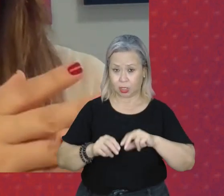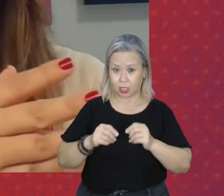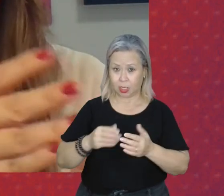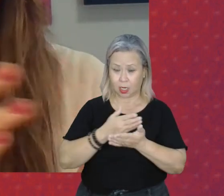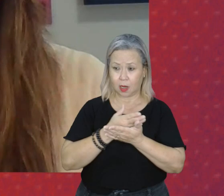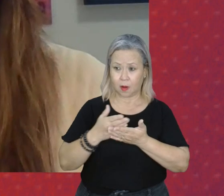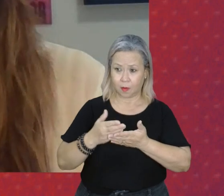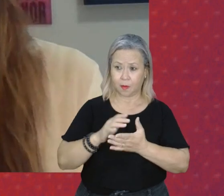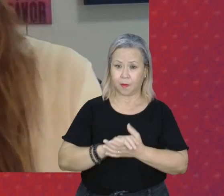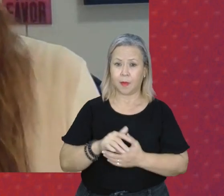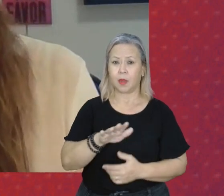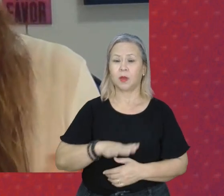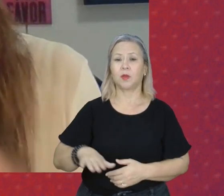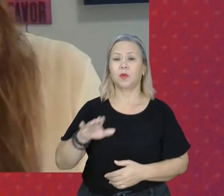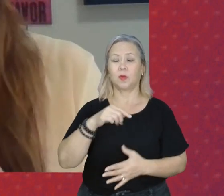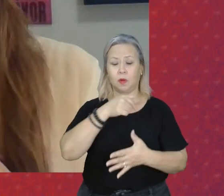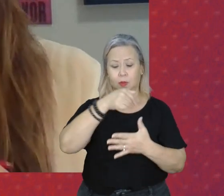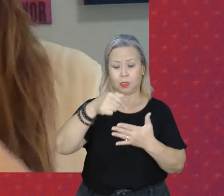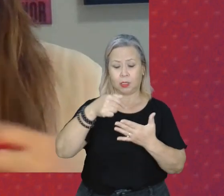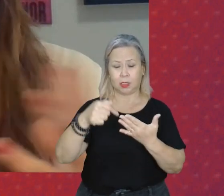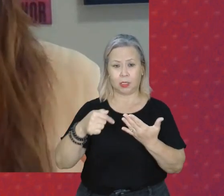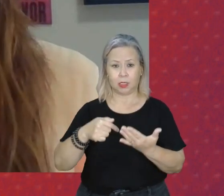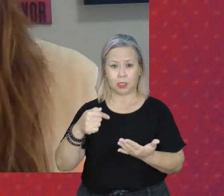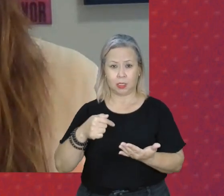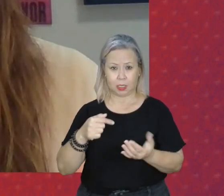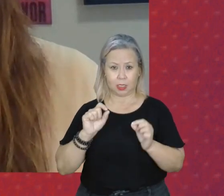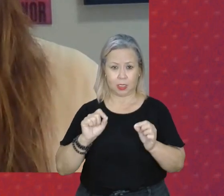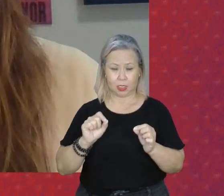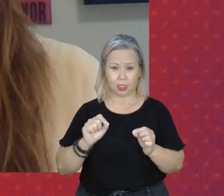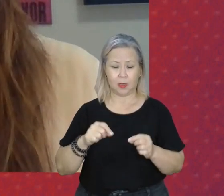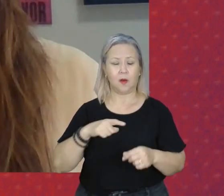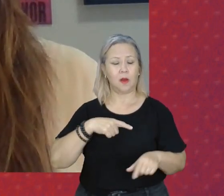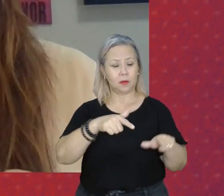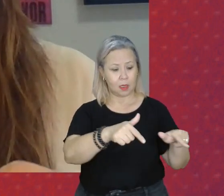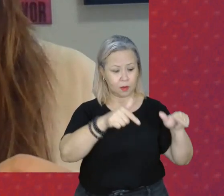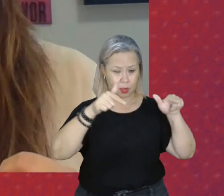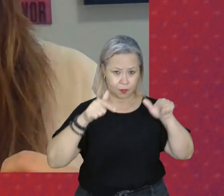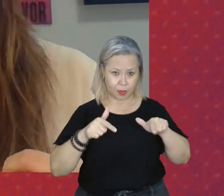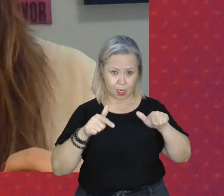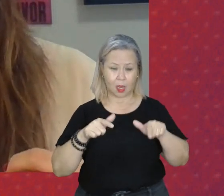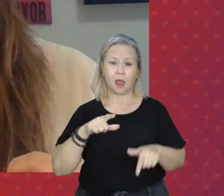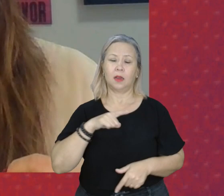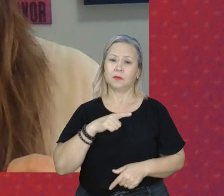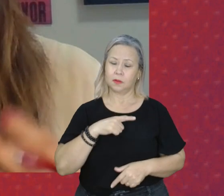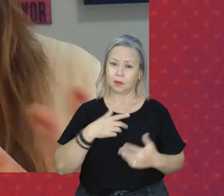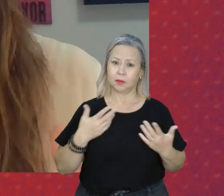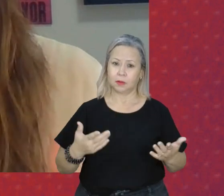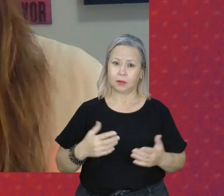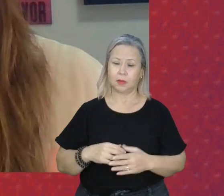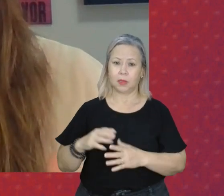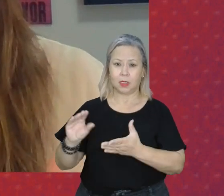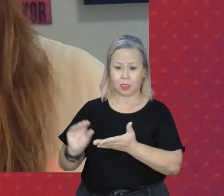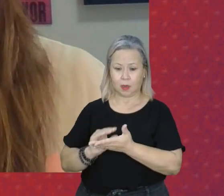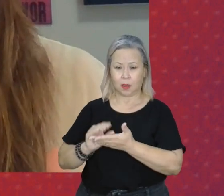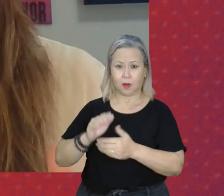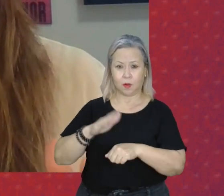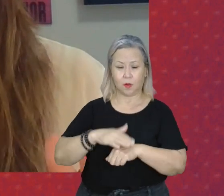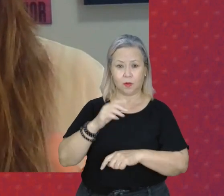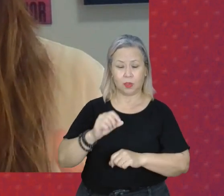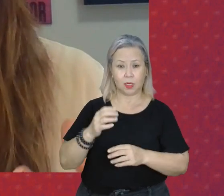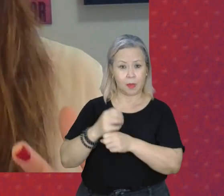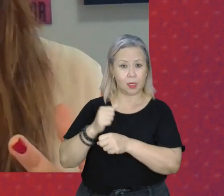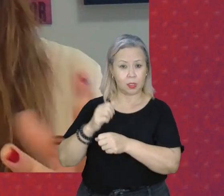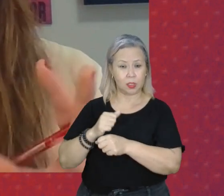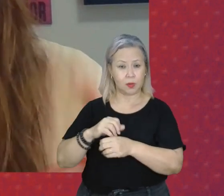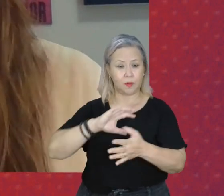cumprir com todos esses itens de compliance, ele vai ter um certificado, ele vai ter um recurso a mais de fundo partidário. Então, a